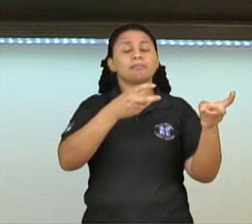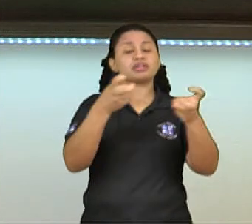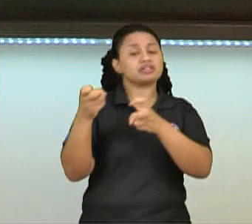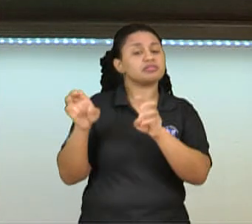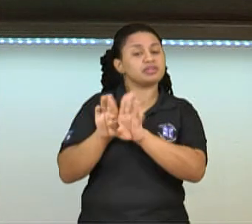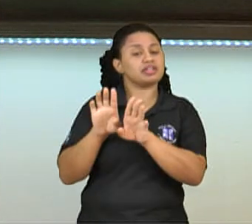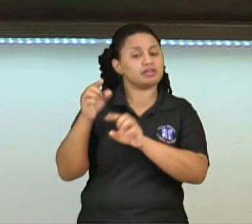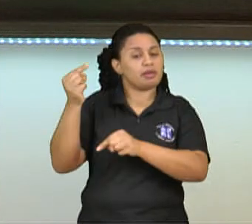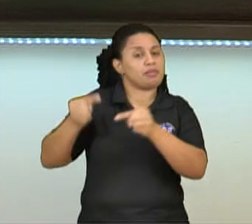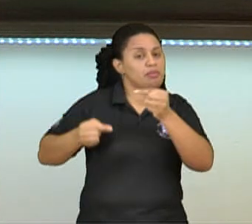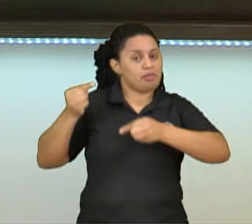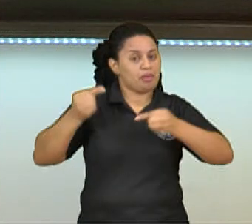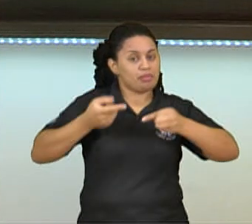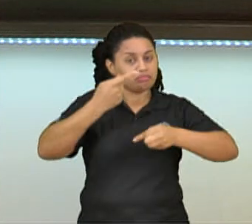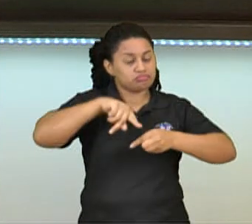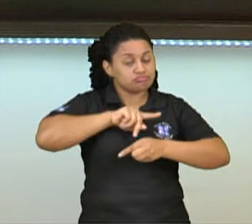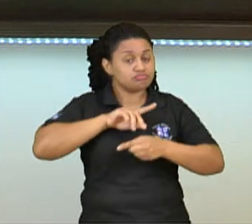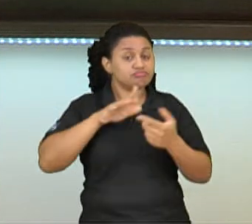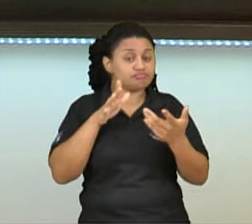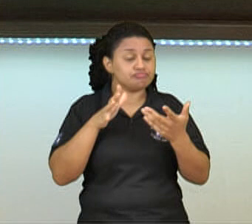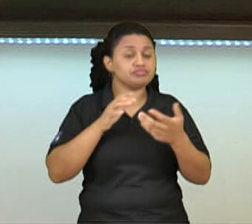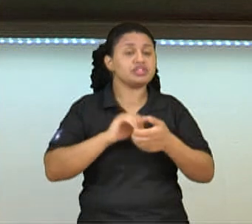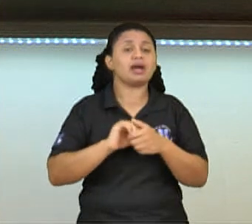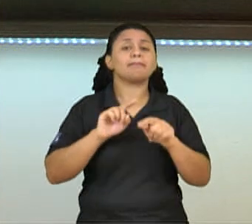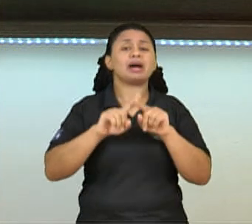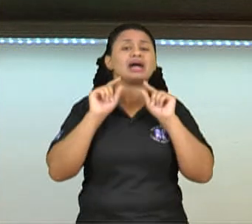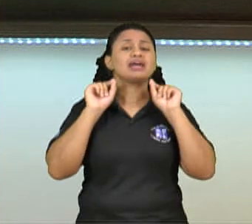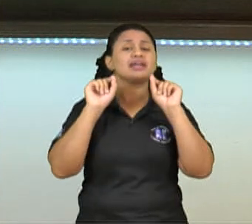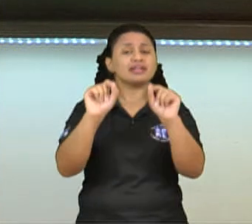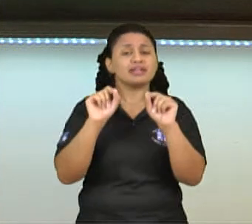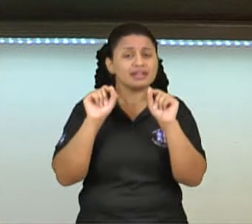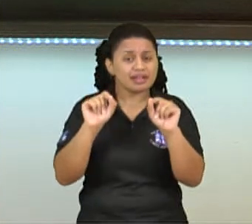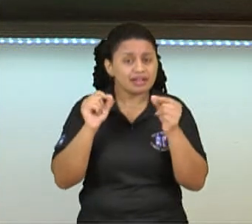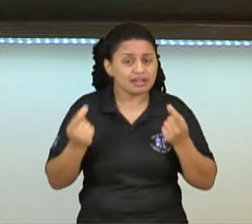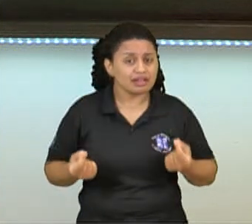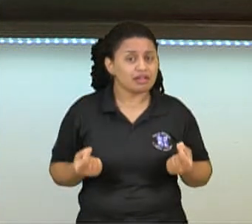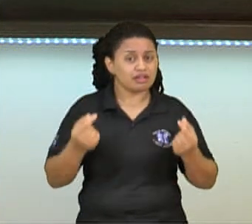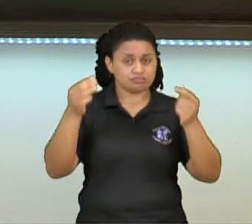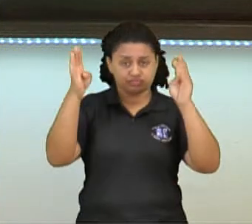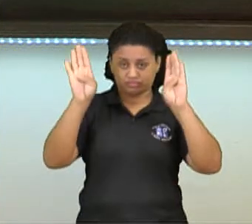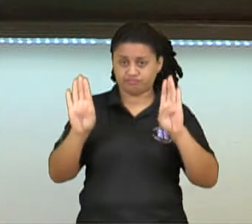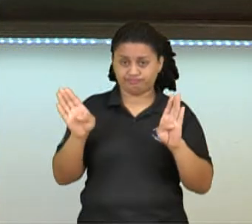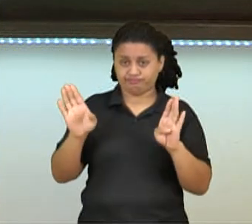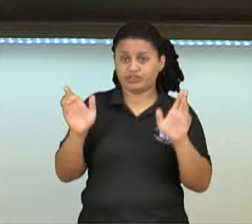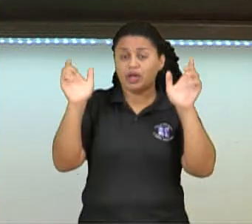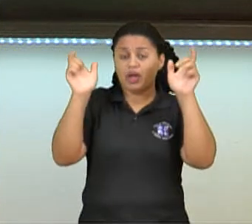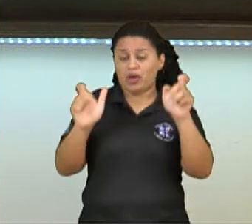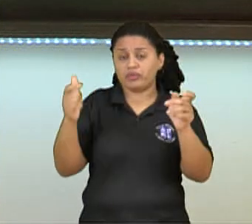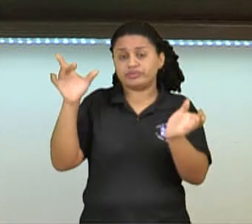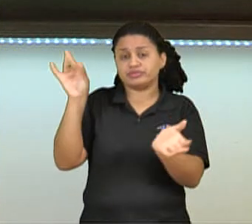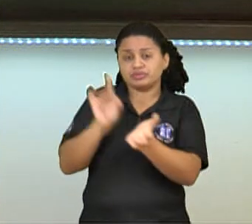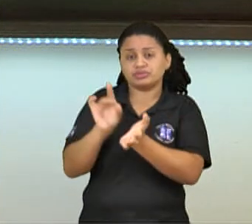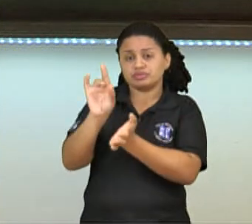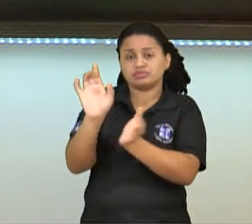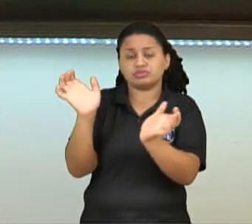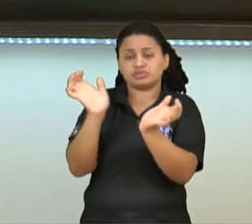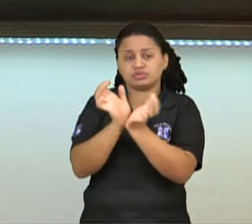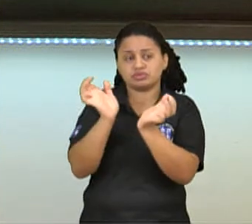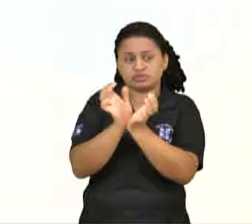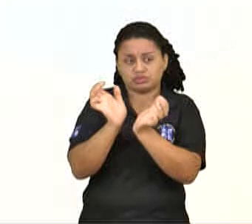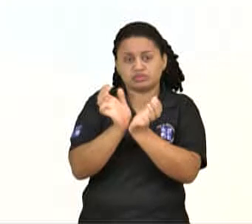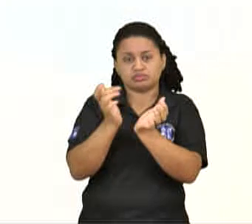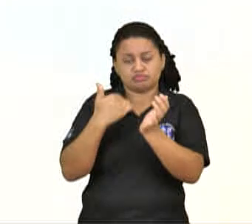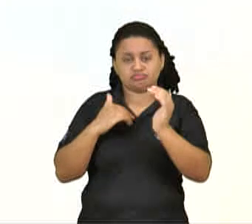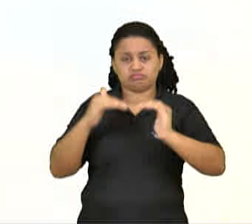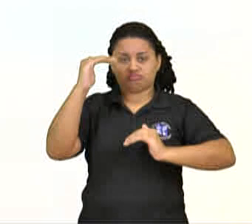conflitos internos. Tá, mas quem é o burguês? Da onde surgiu esse grupo, essa classe social? Nós